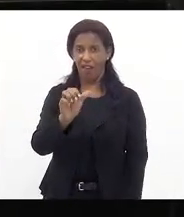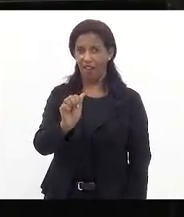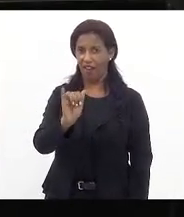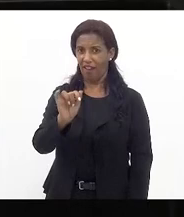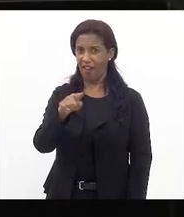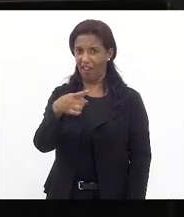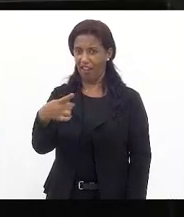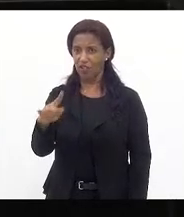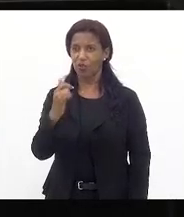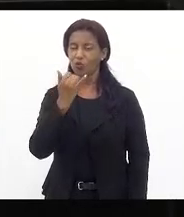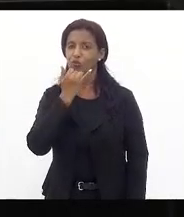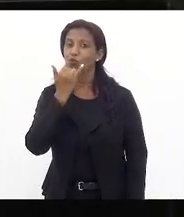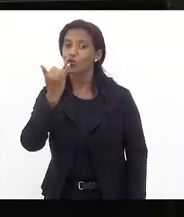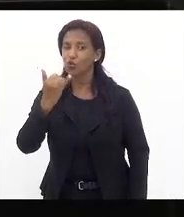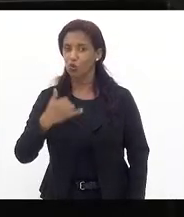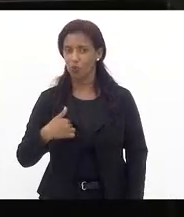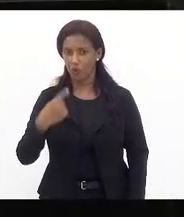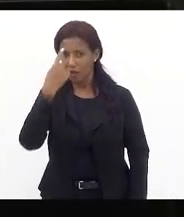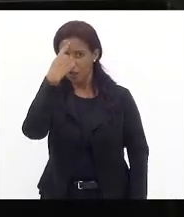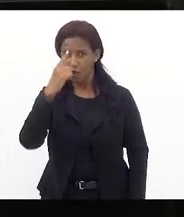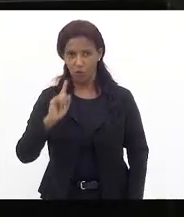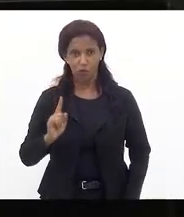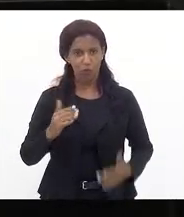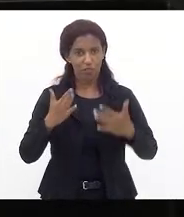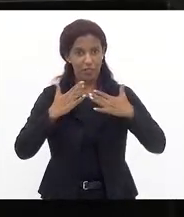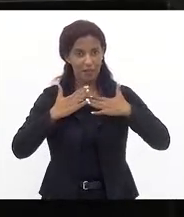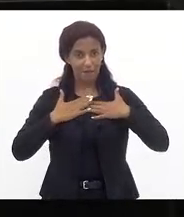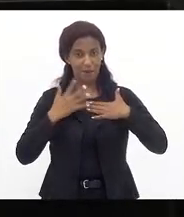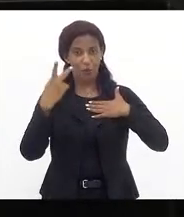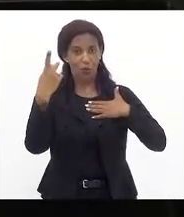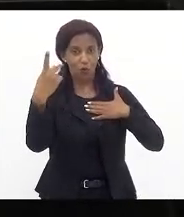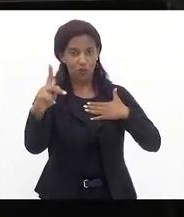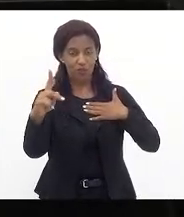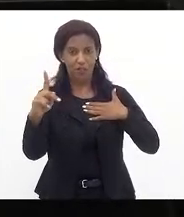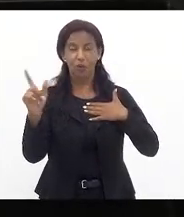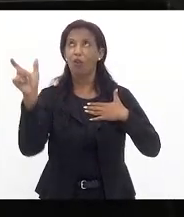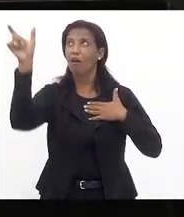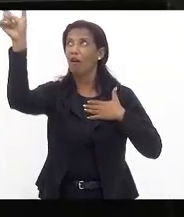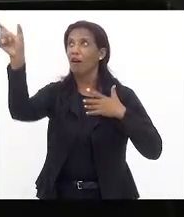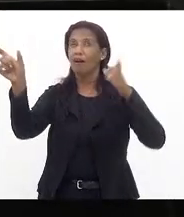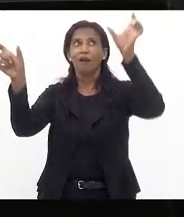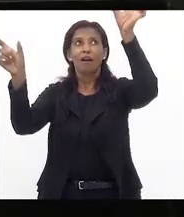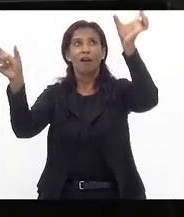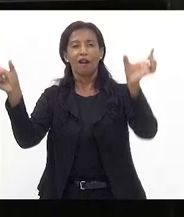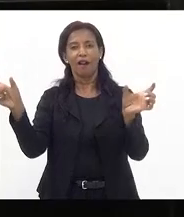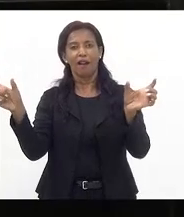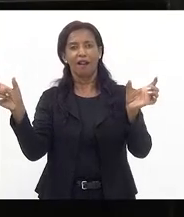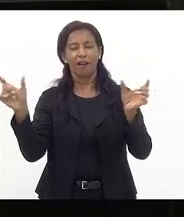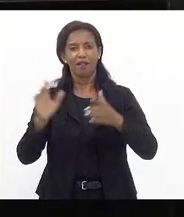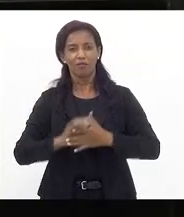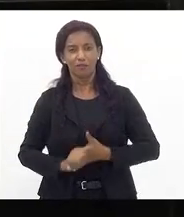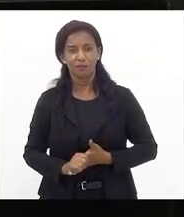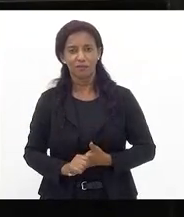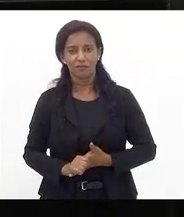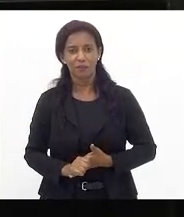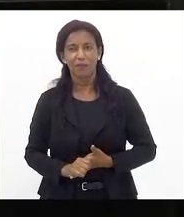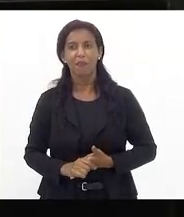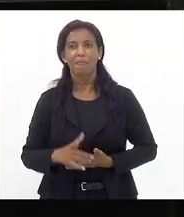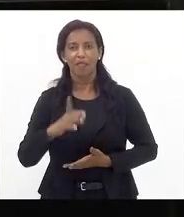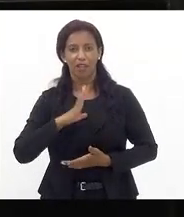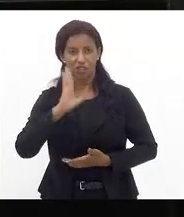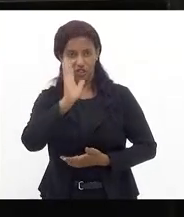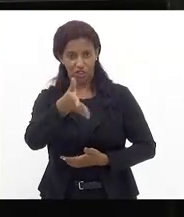brincadeira com Vossa Excelência. Eu não sei se o meu ou o seu bonequinho, qual ficou mais bonito. O seu não viu, mas já tem